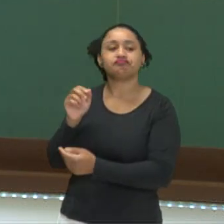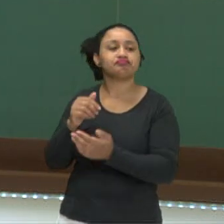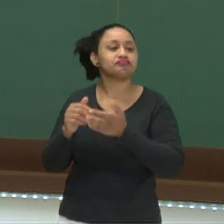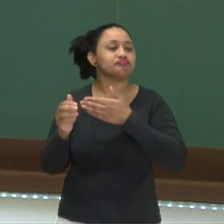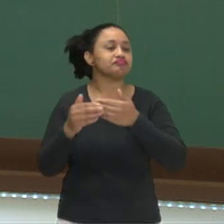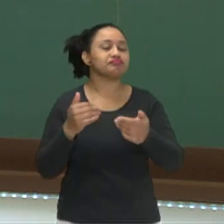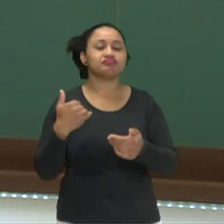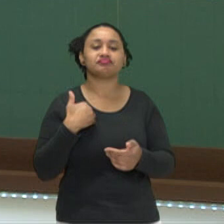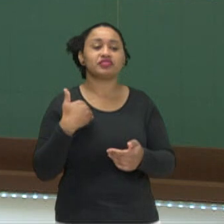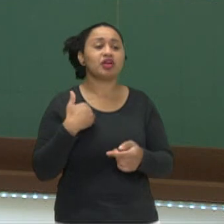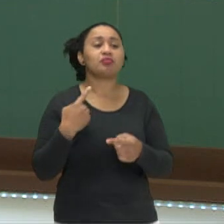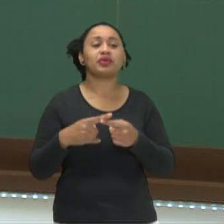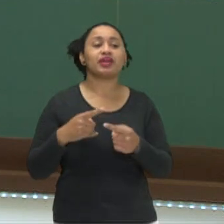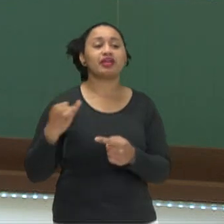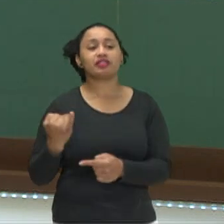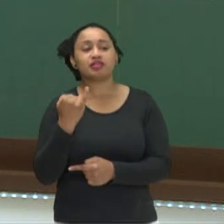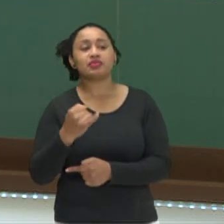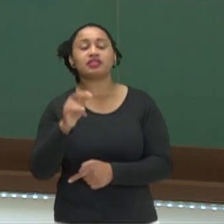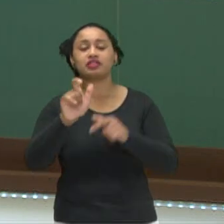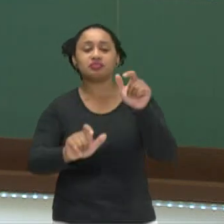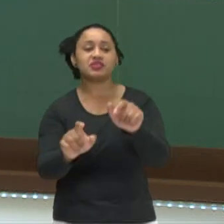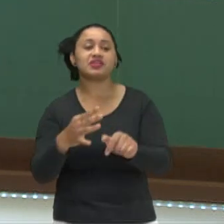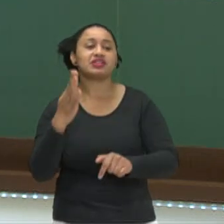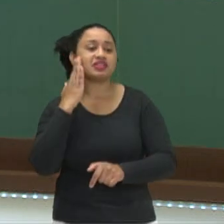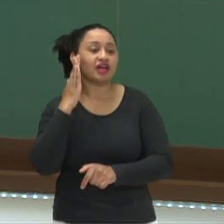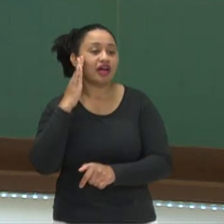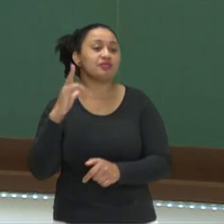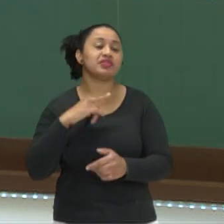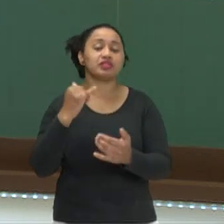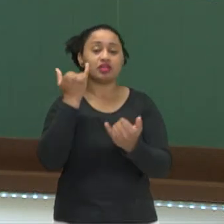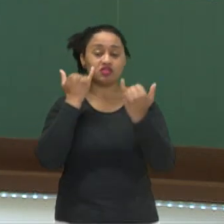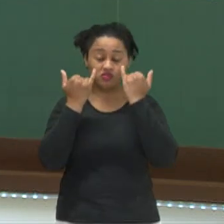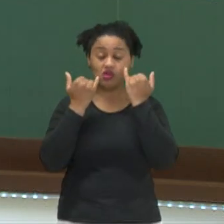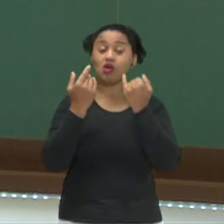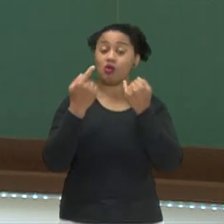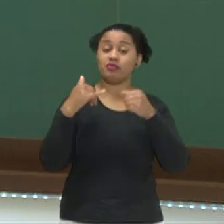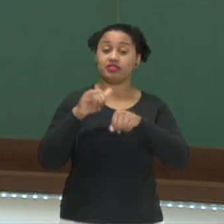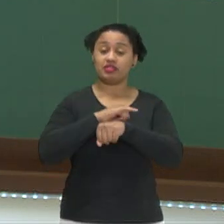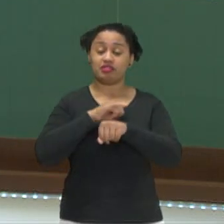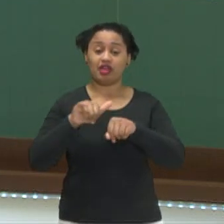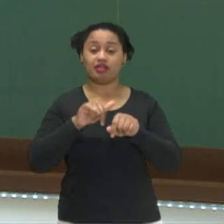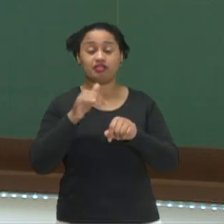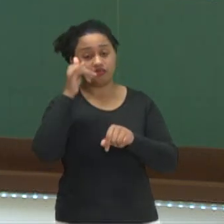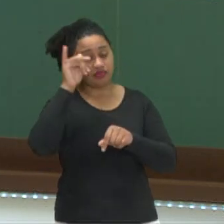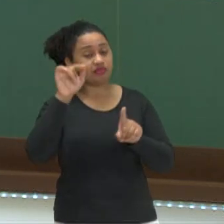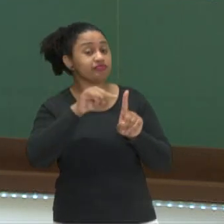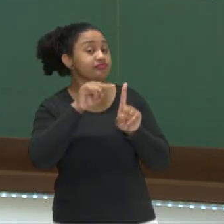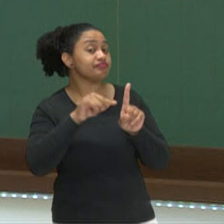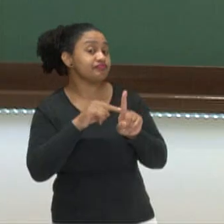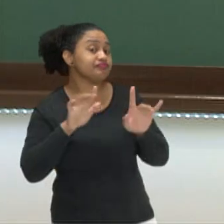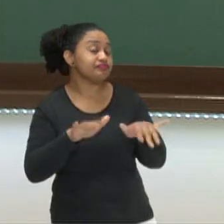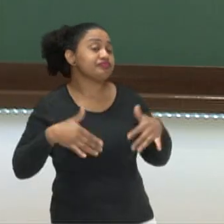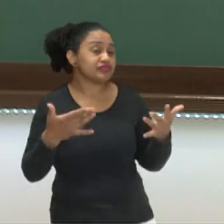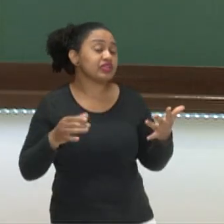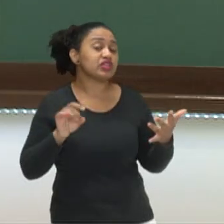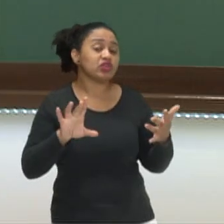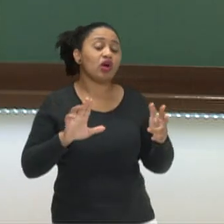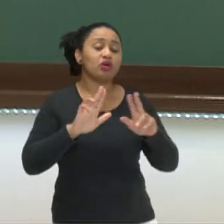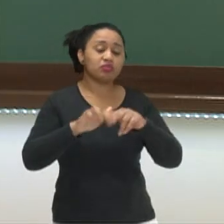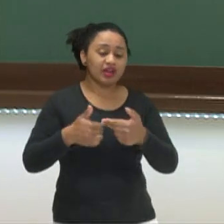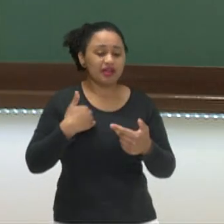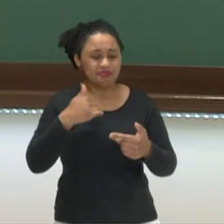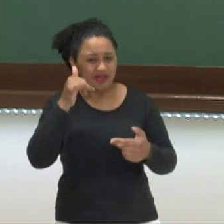conheçam, saibam, tenham informações a respeito dos métodos anticoncepcionais? Será que é só pela questão de